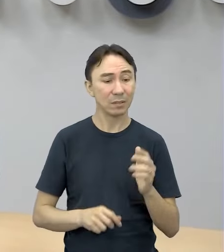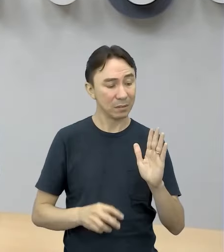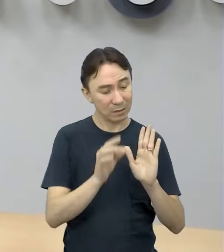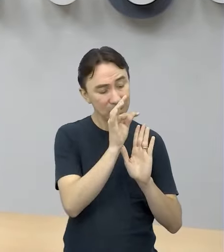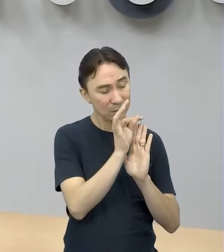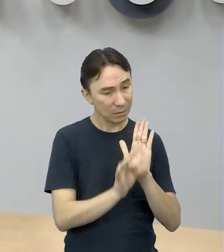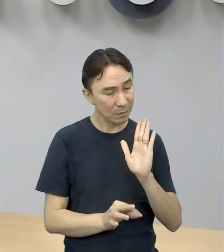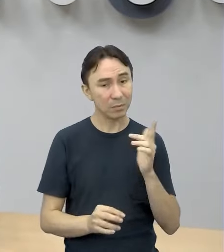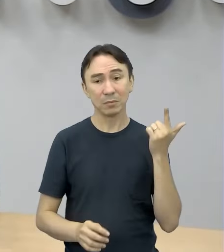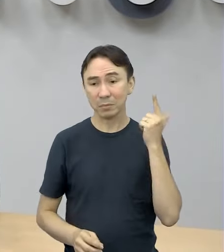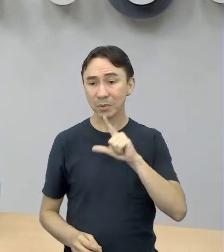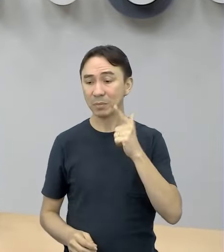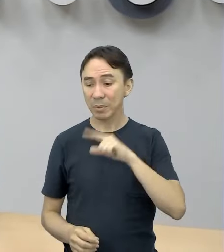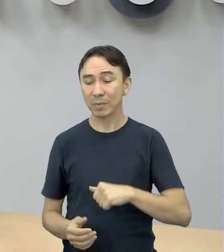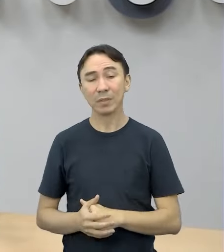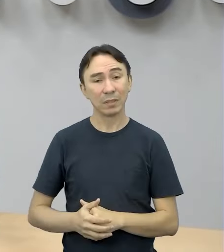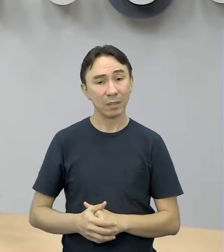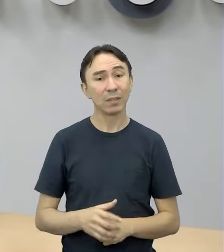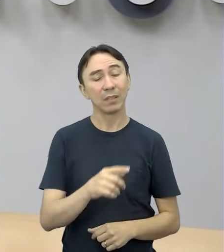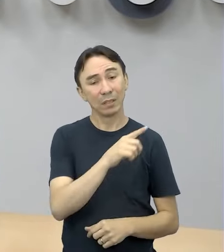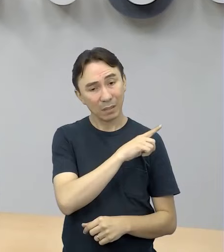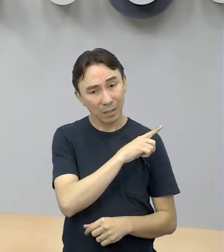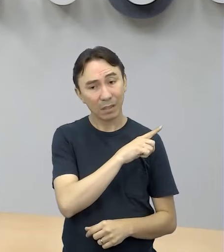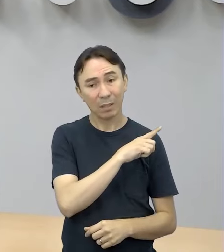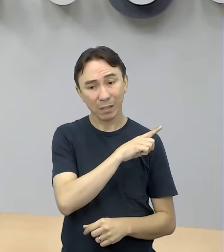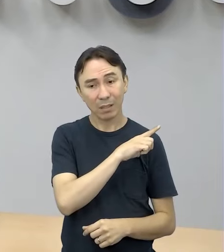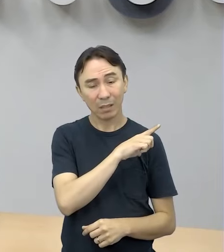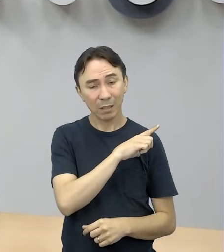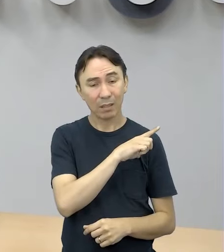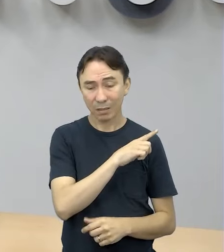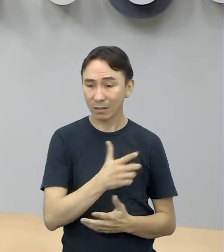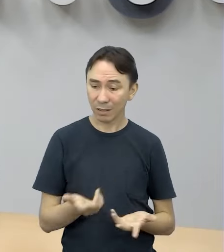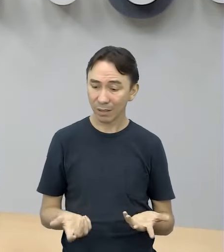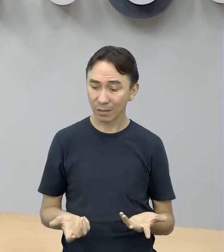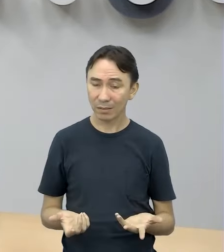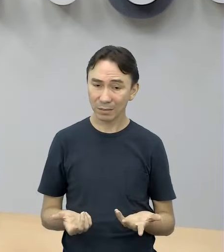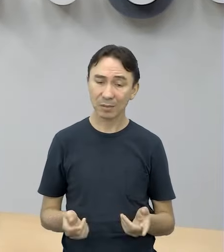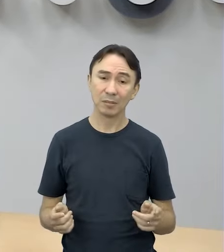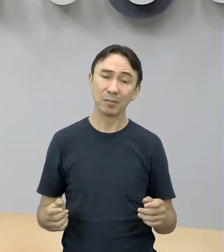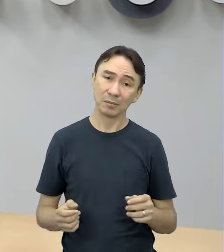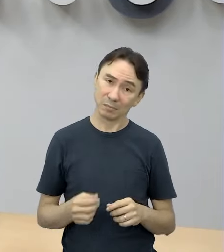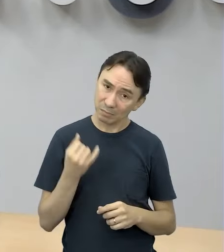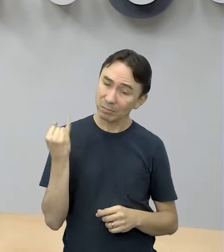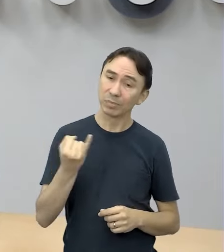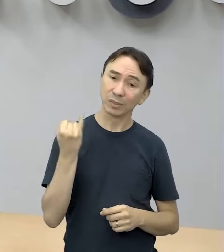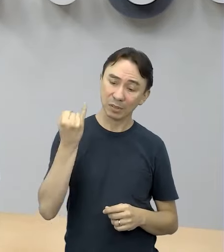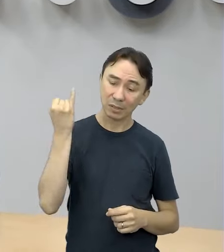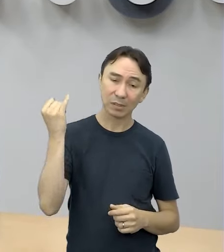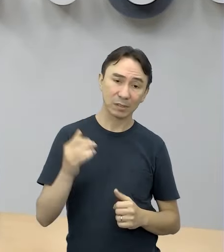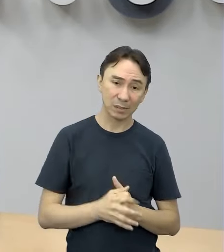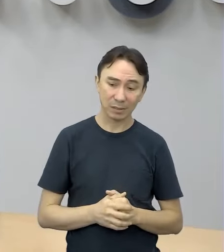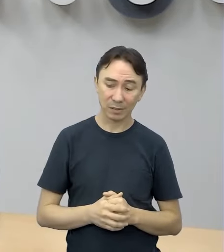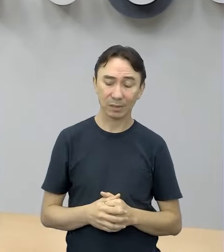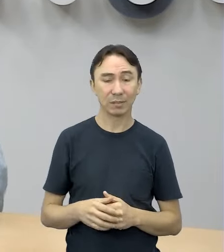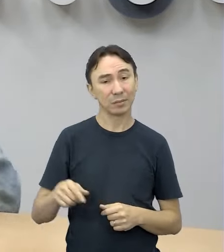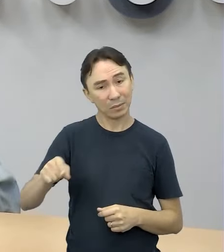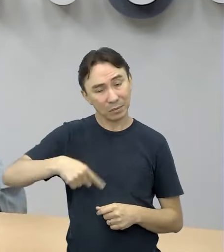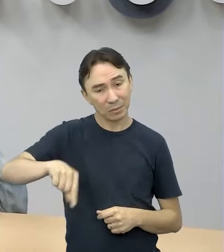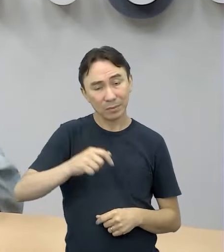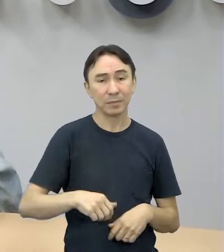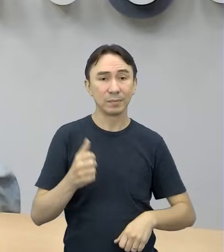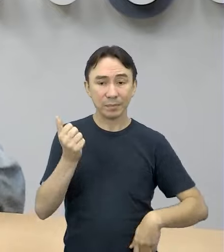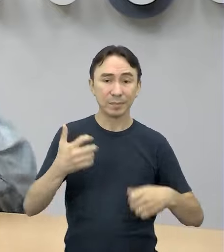que estão previstas nos demais componentes, né? Isso que é importante a gente salientar,